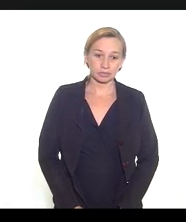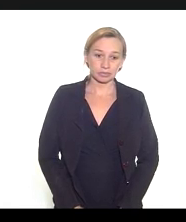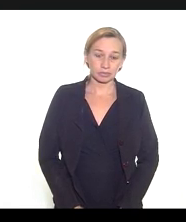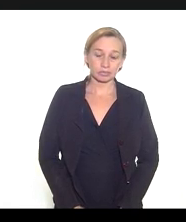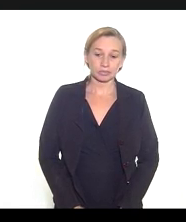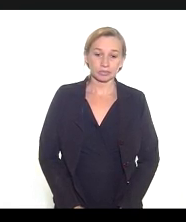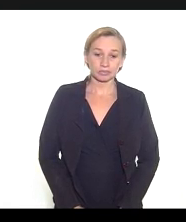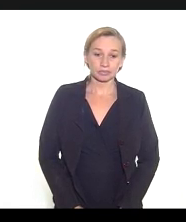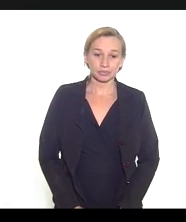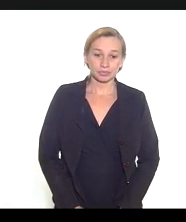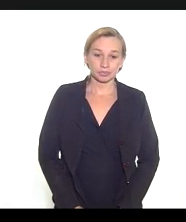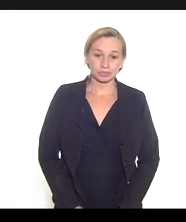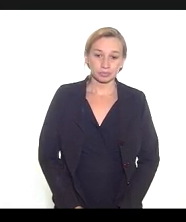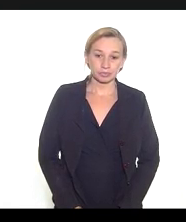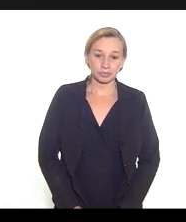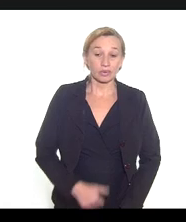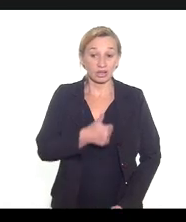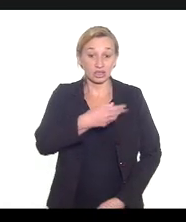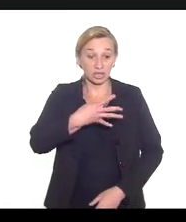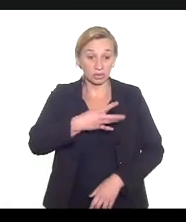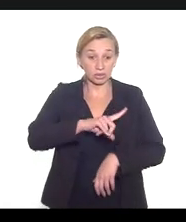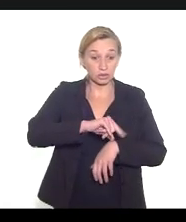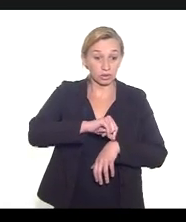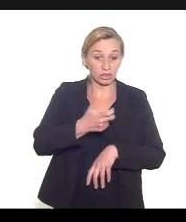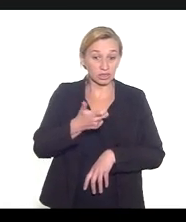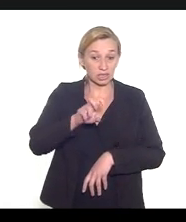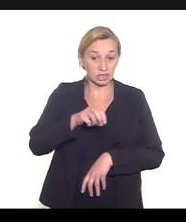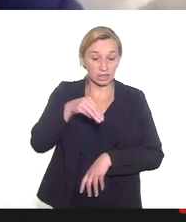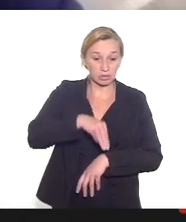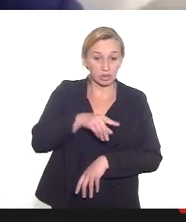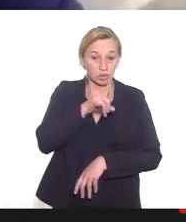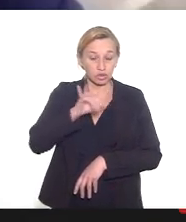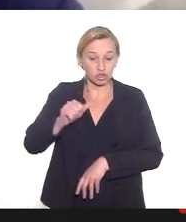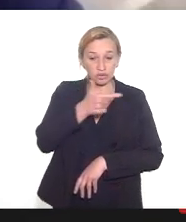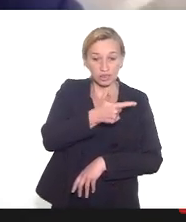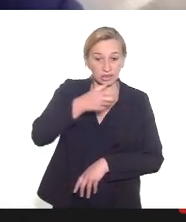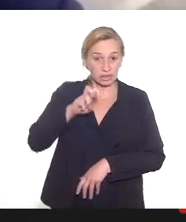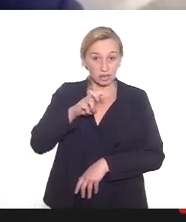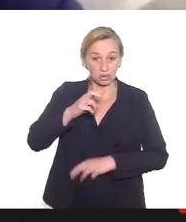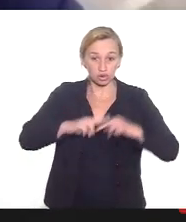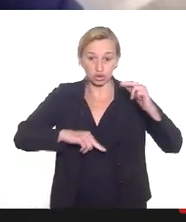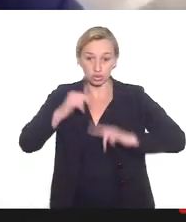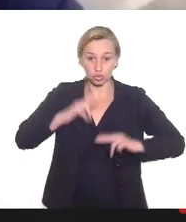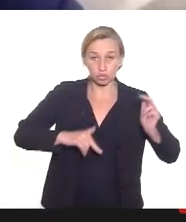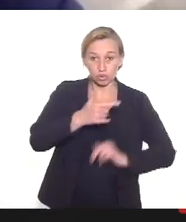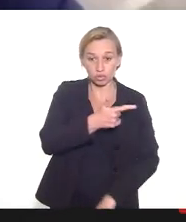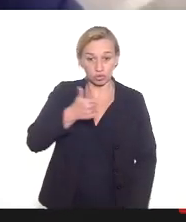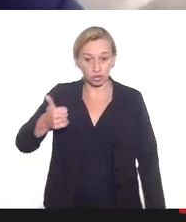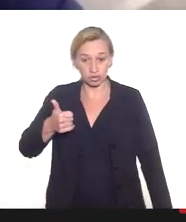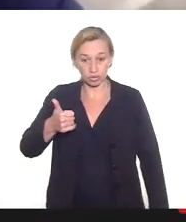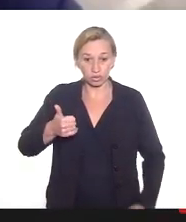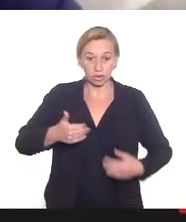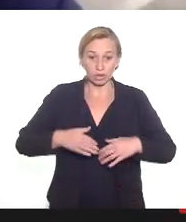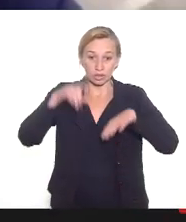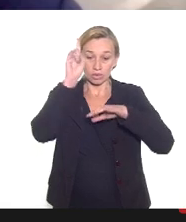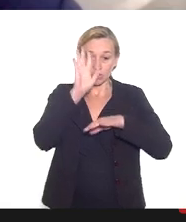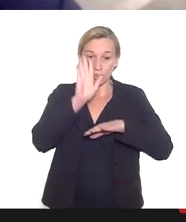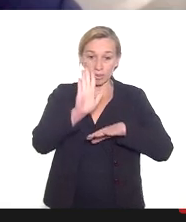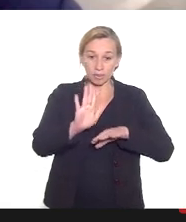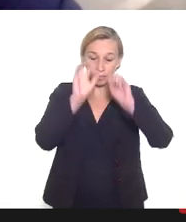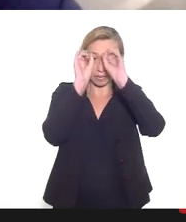aí e as 14:15 do dia vinte e cinco de junho de 2021 havendo número